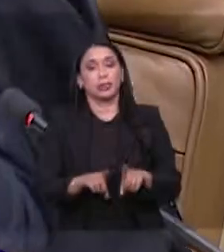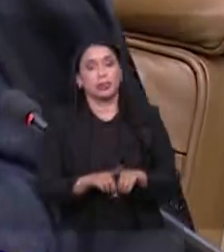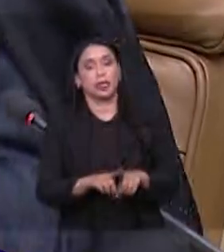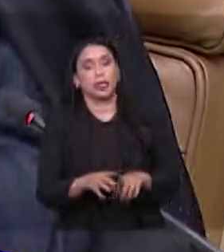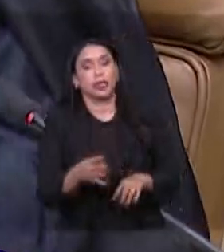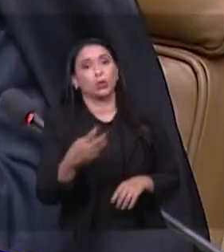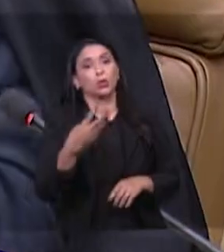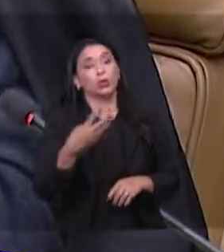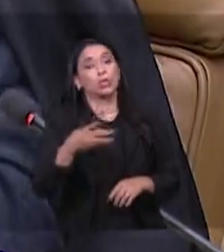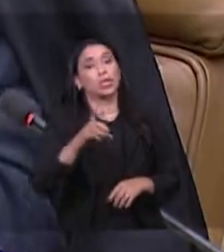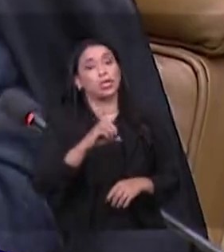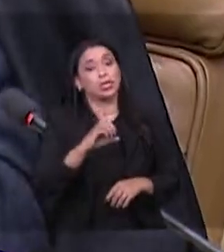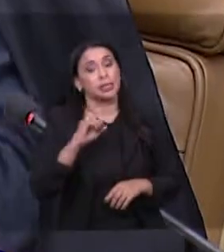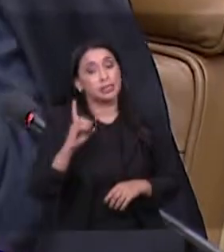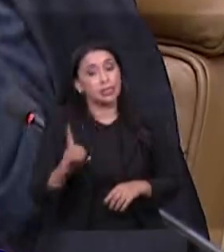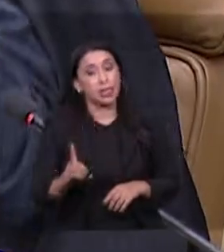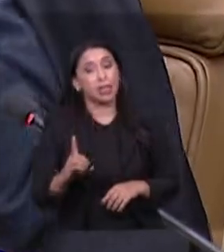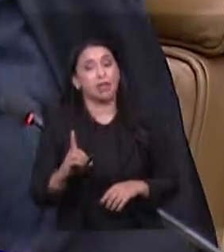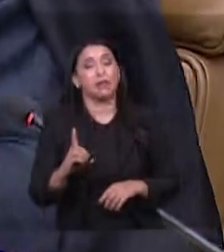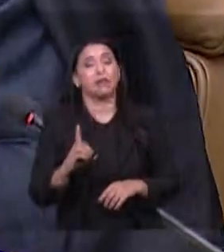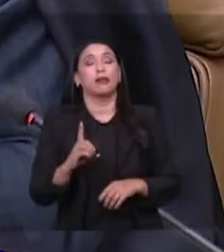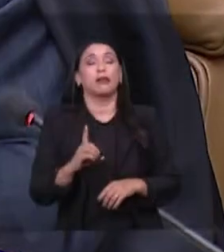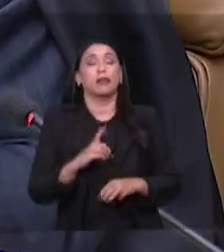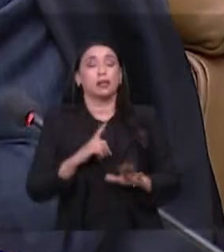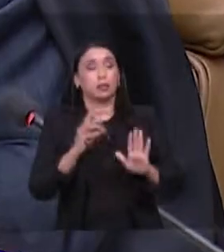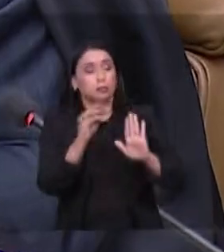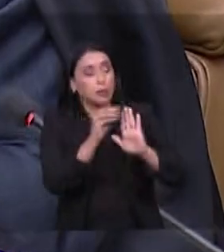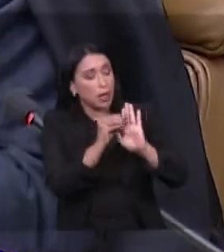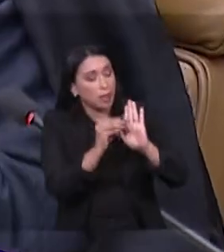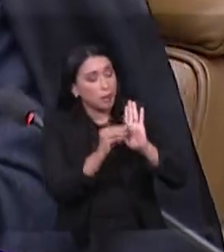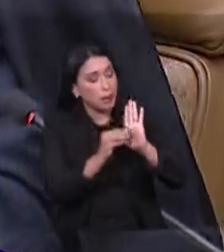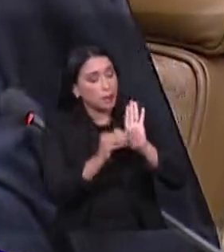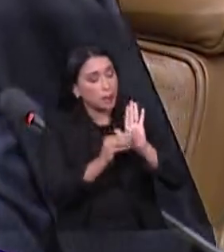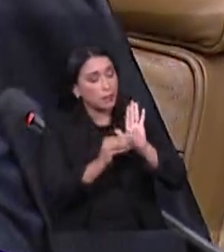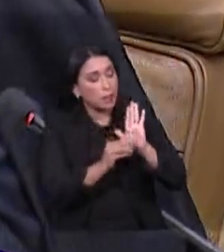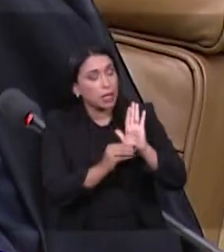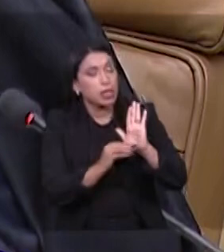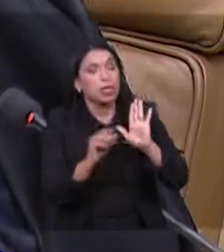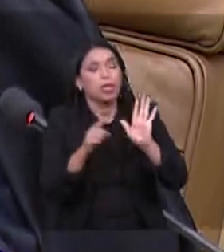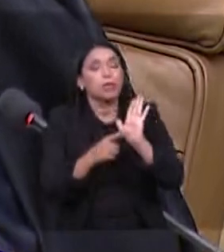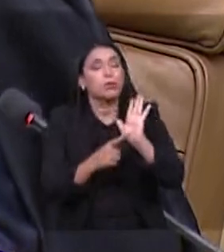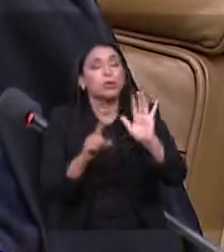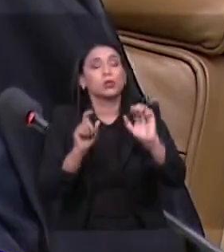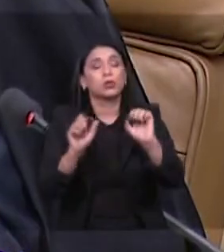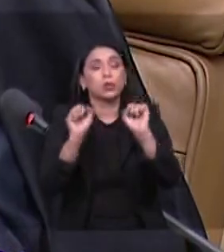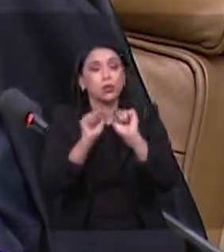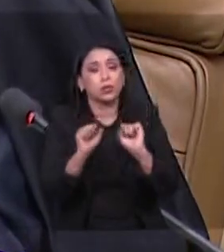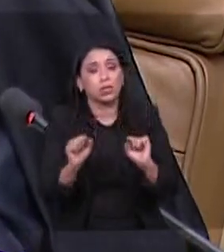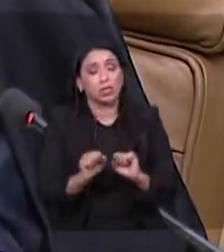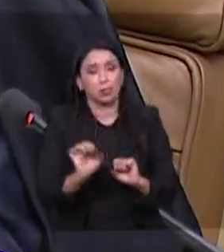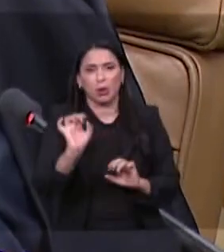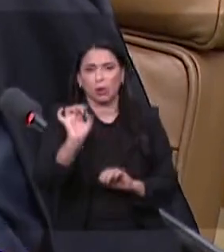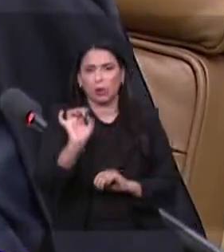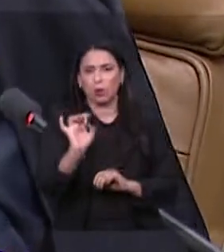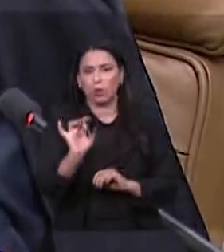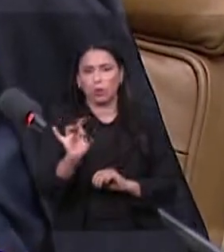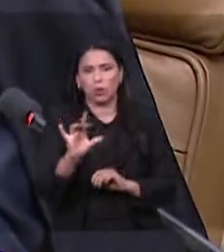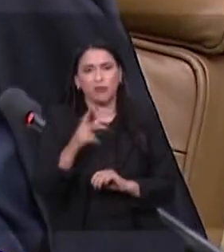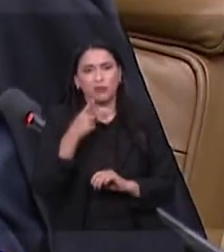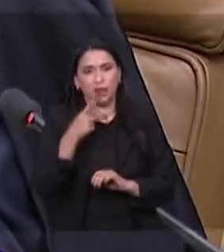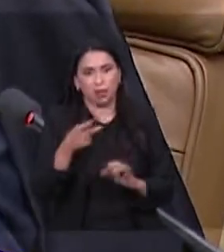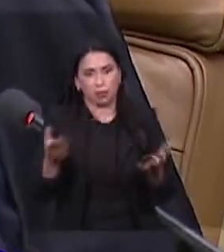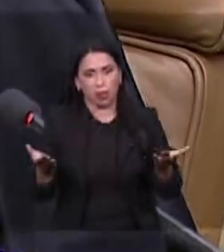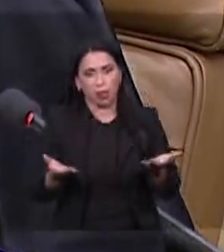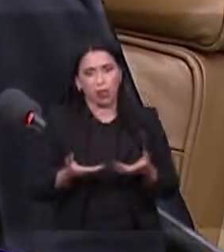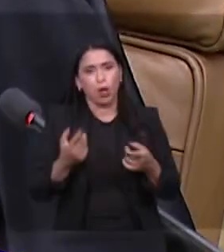3D, por igual, que são estruturais desses sistemas. Por isso, Eu estou fazendo apenas essa intervenção,